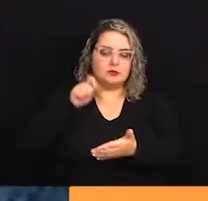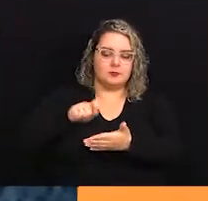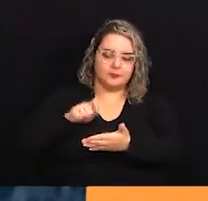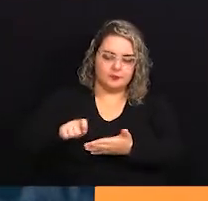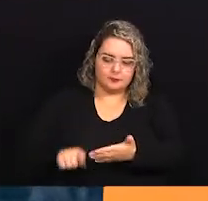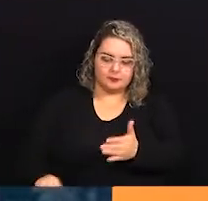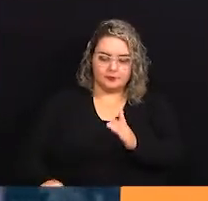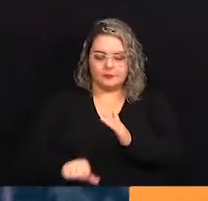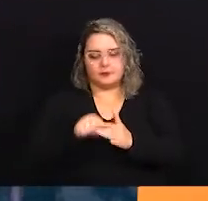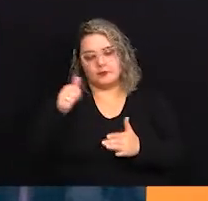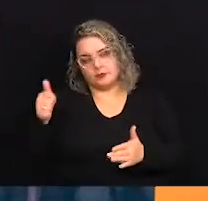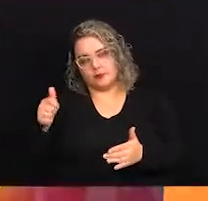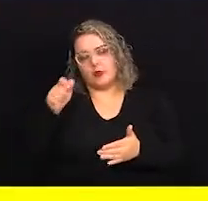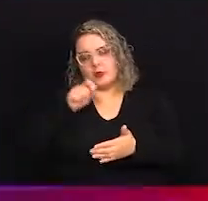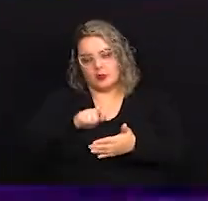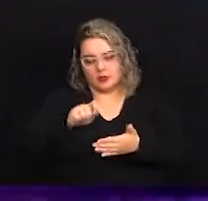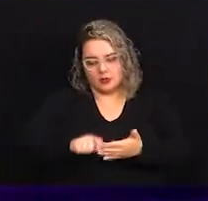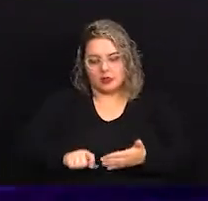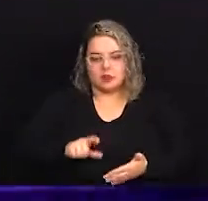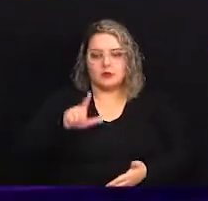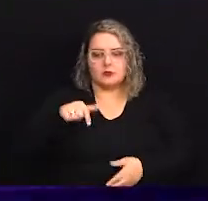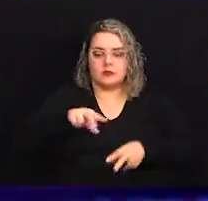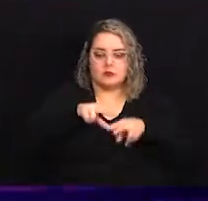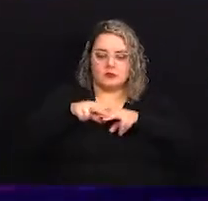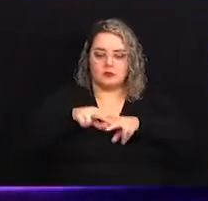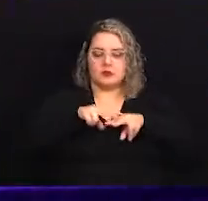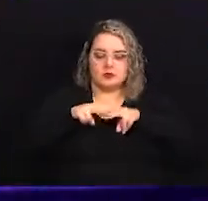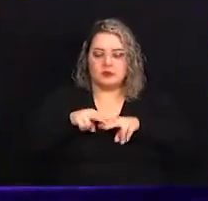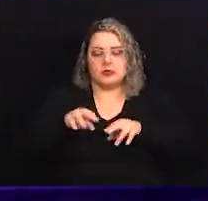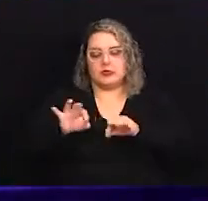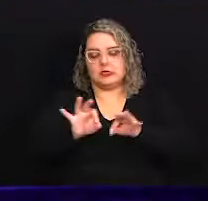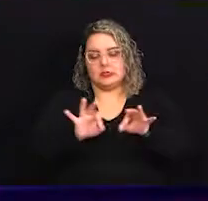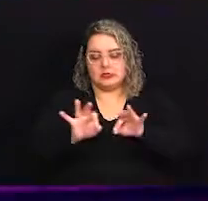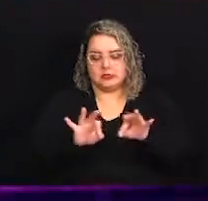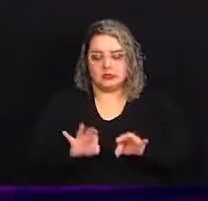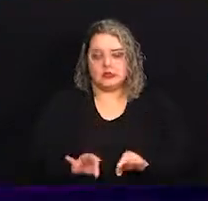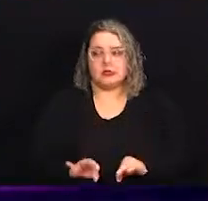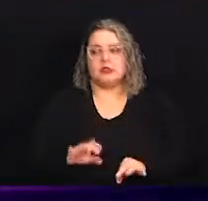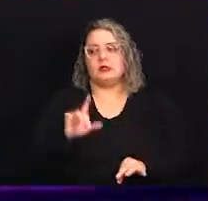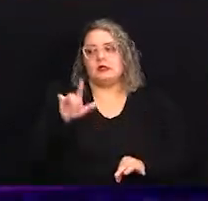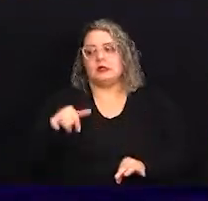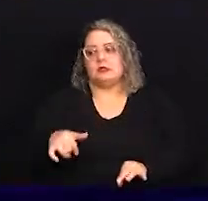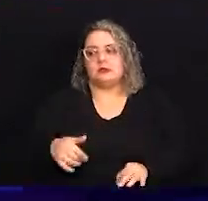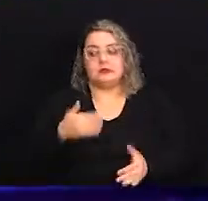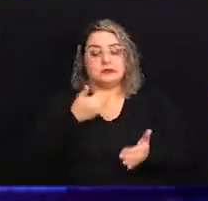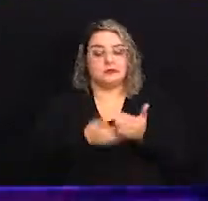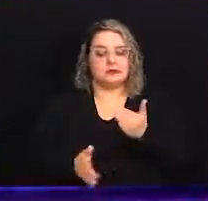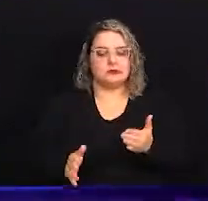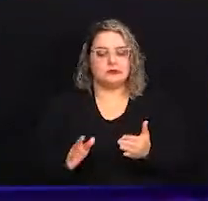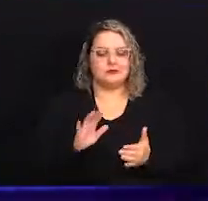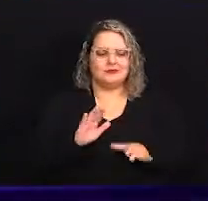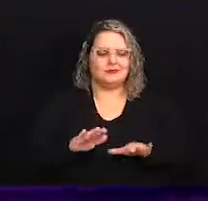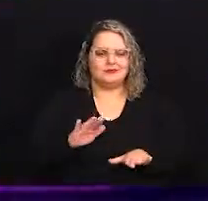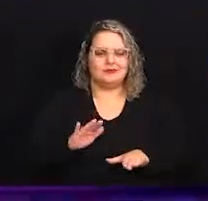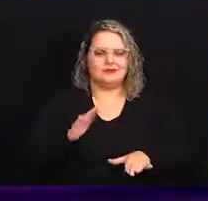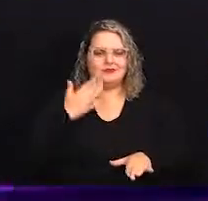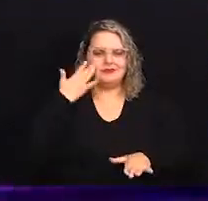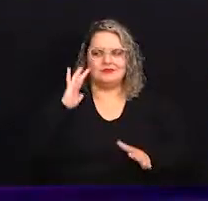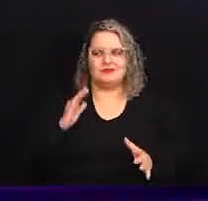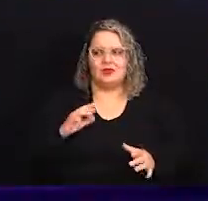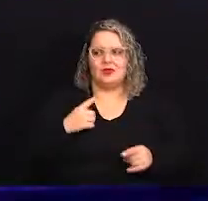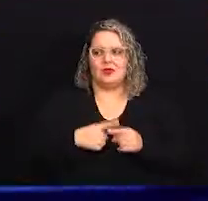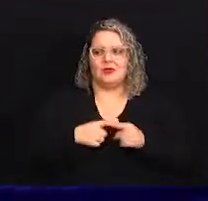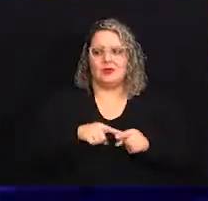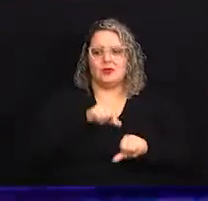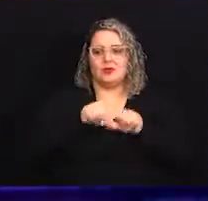você faz a primeira escrita, né? Depois você revisa, tem que arrumar algumas coisas, aí depois você deixa passar uma coisa que às vezes não faz sentido, porque